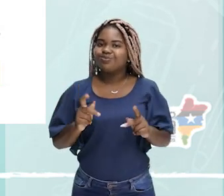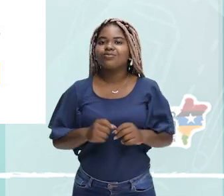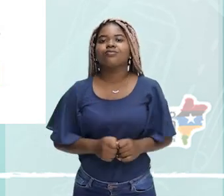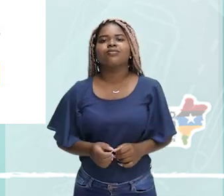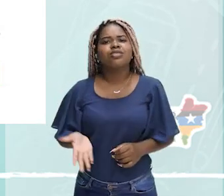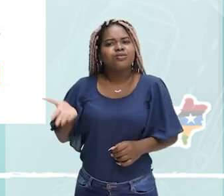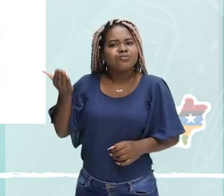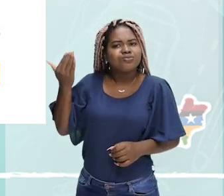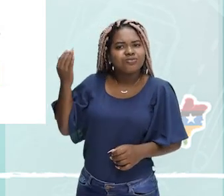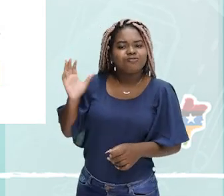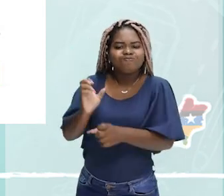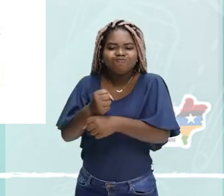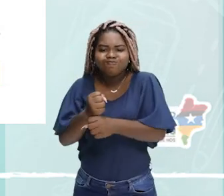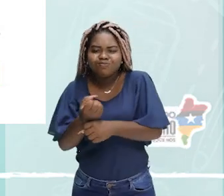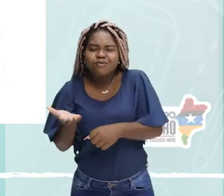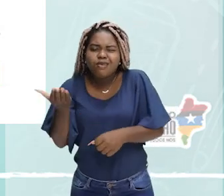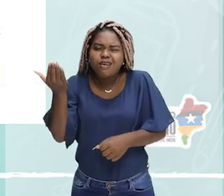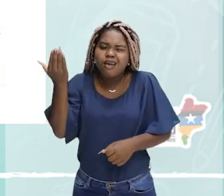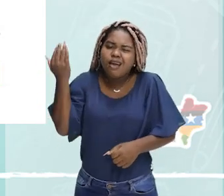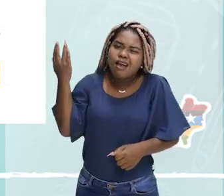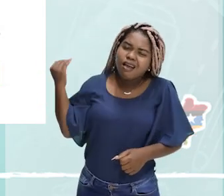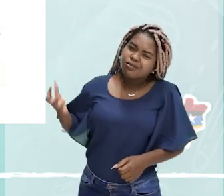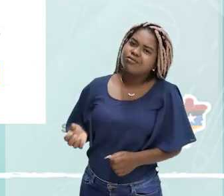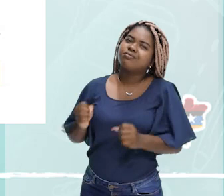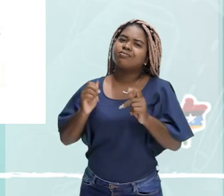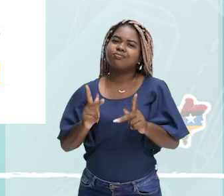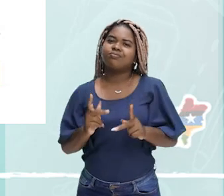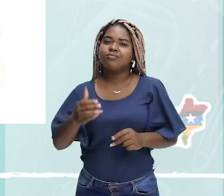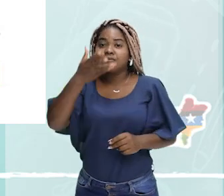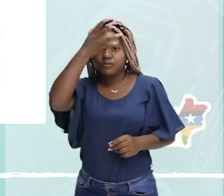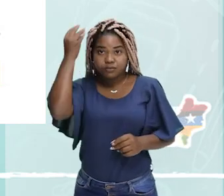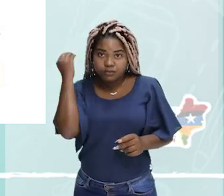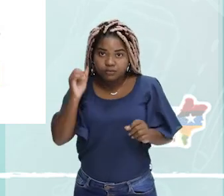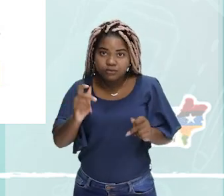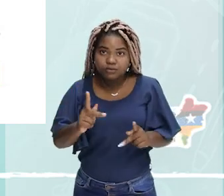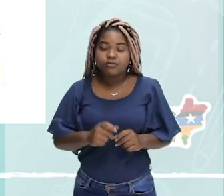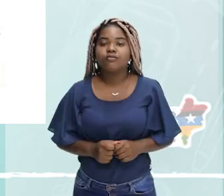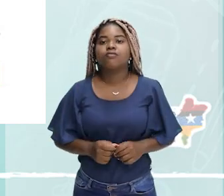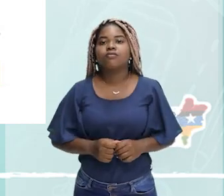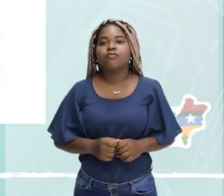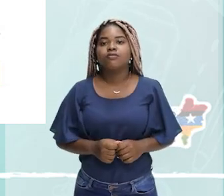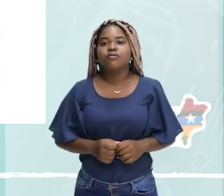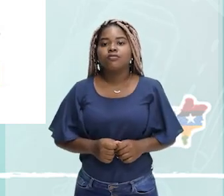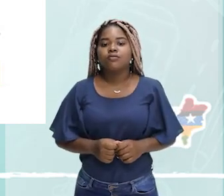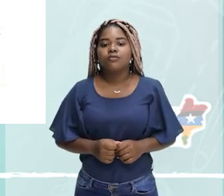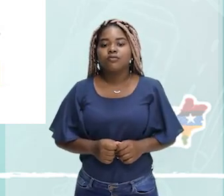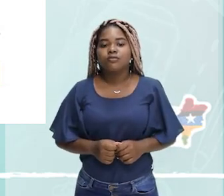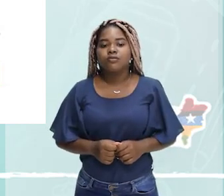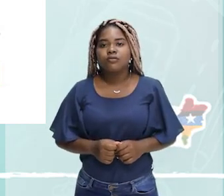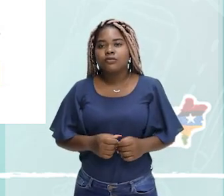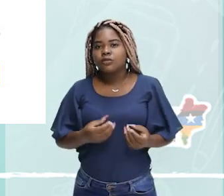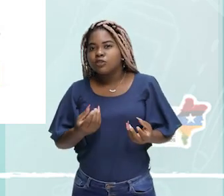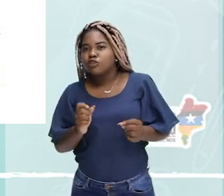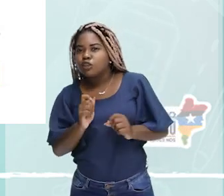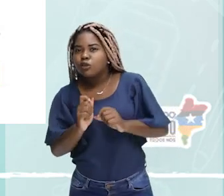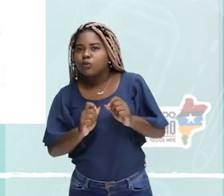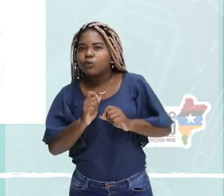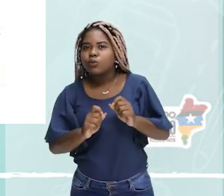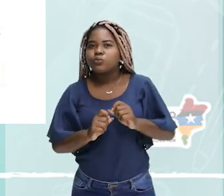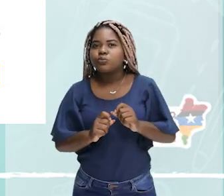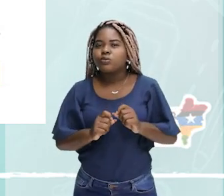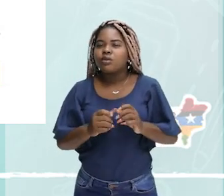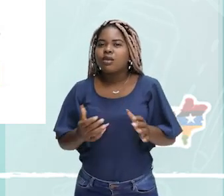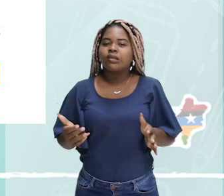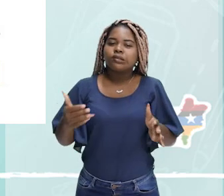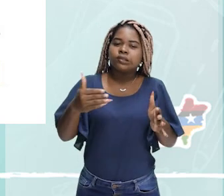mais antiga, tá certo? Não esquece disso. Nesse processo, galera, de consolidação, onde tu vai ter ali a Terra em